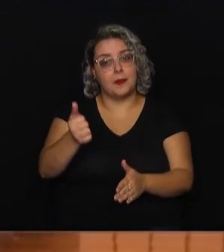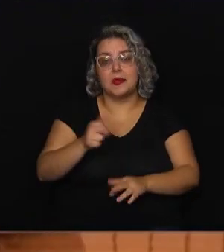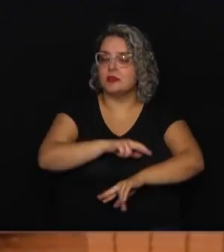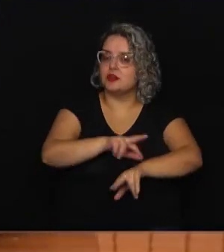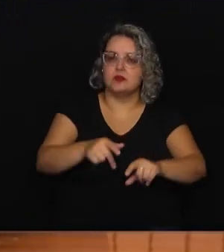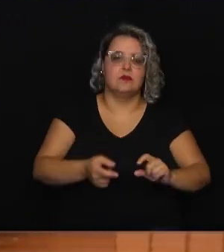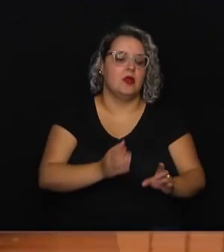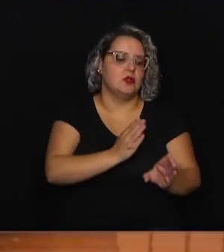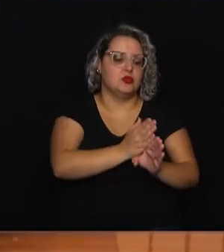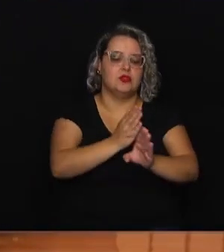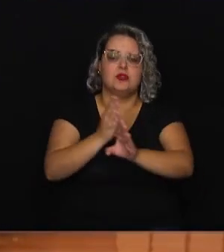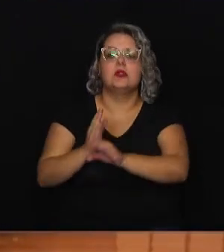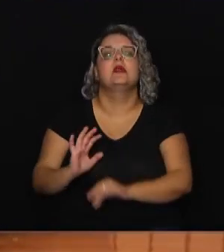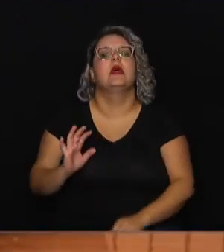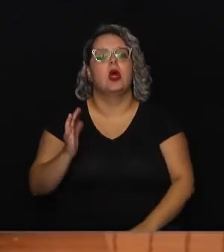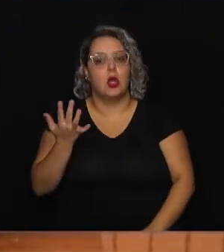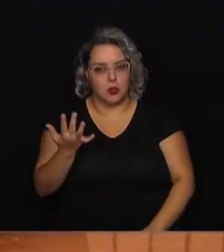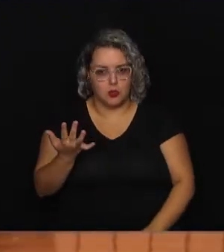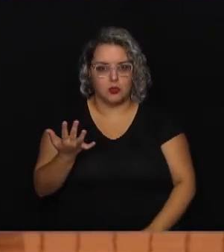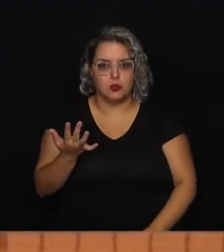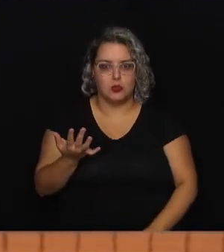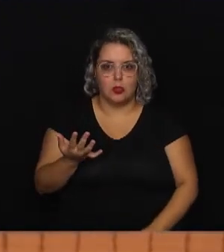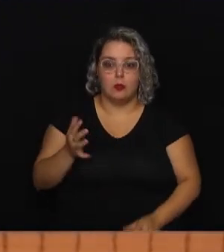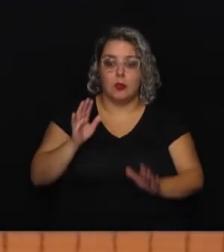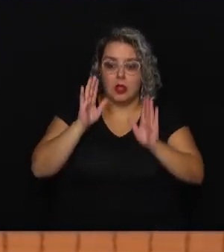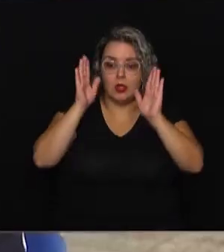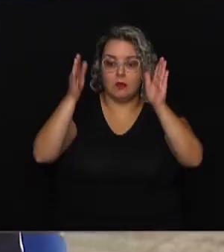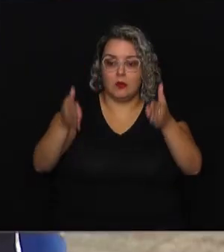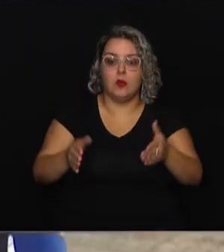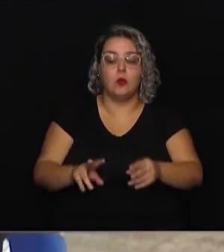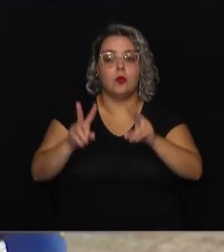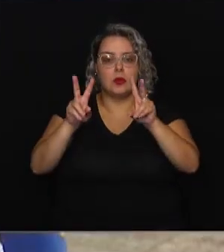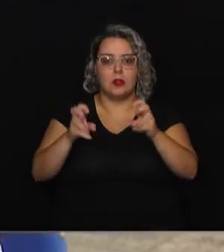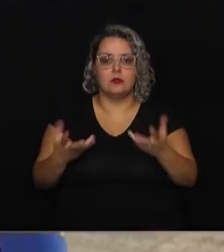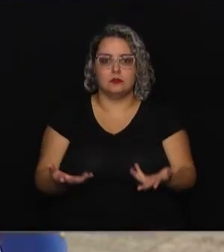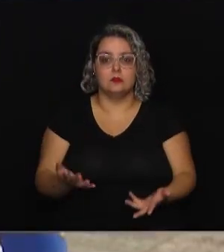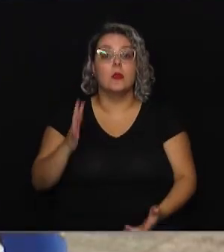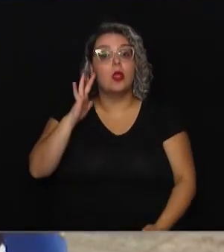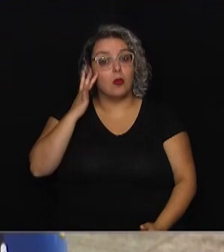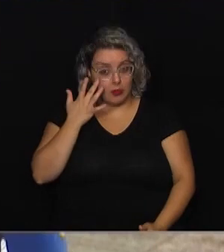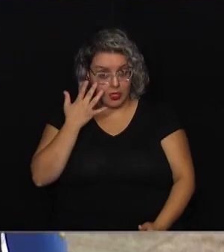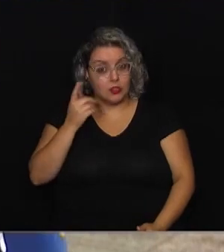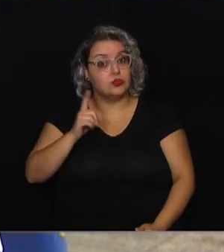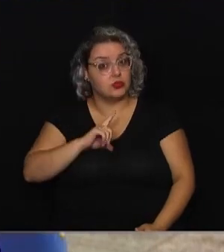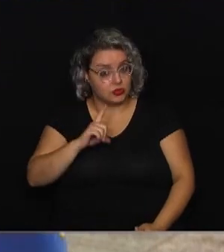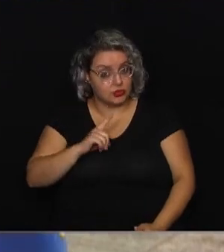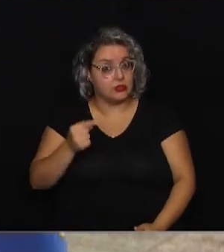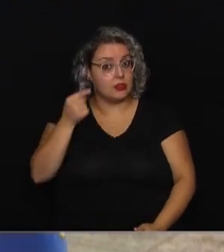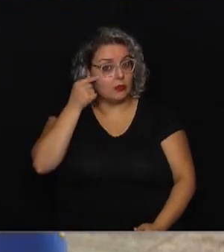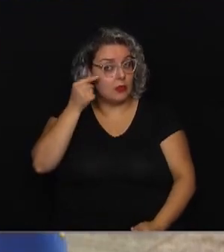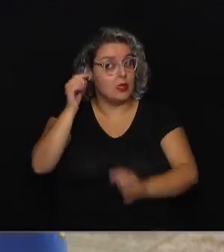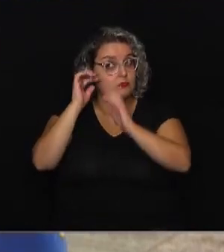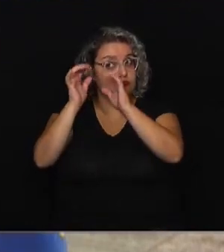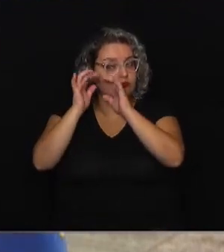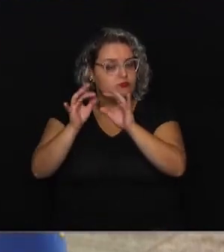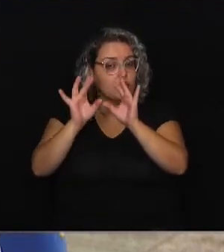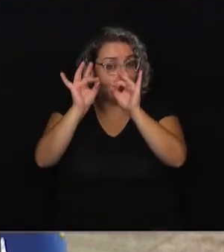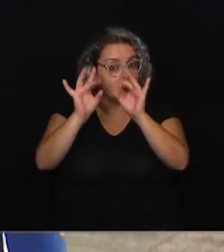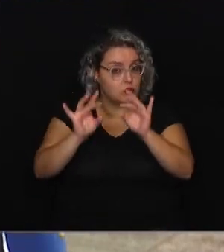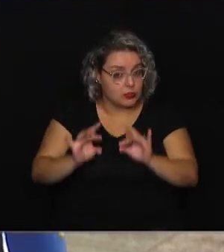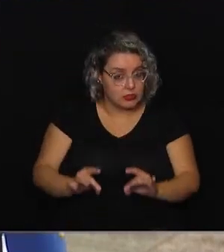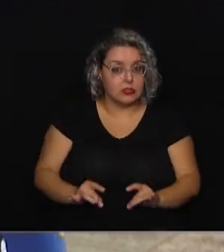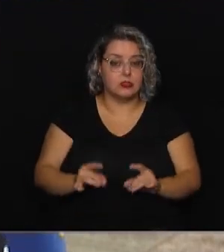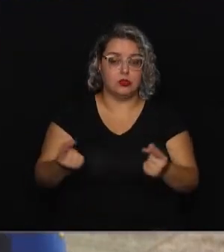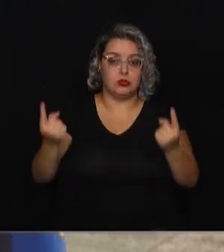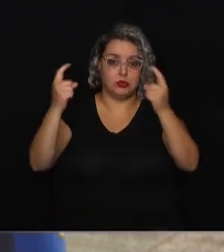que ainda devem acontecer para focar na temática. Acho que a gente vai ter que sim pensar nos desdobramentos dos